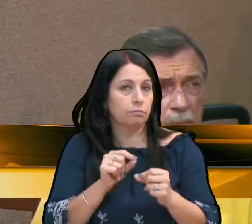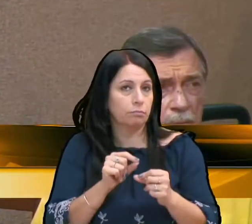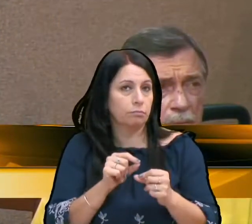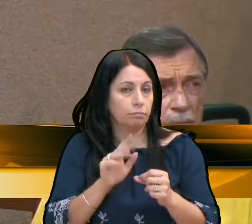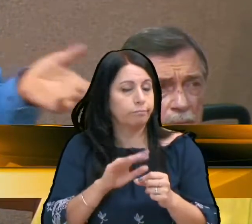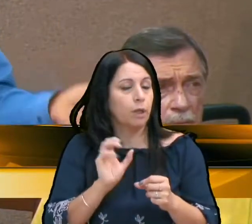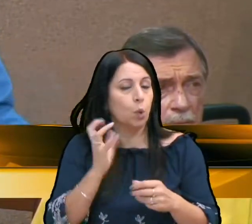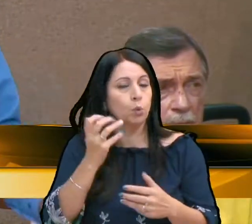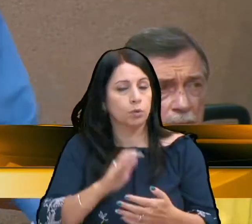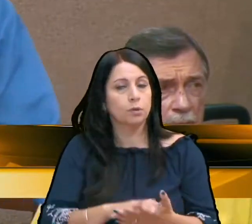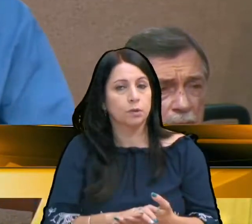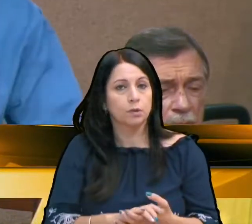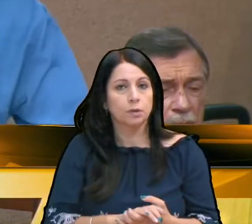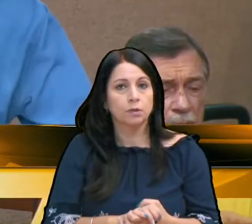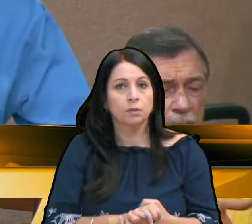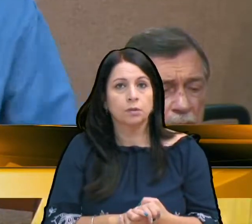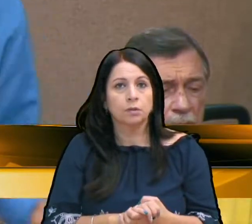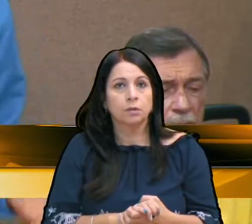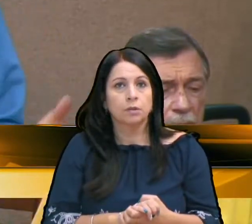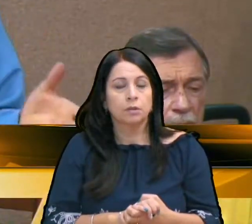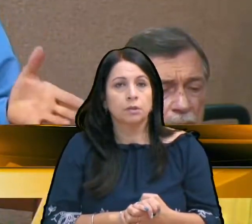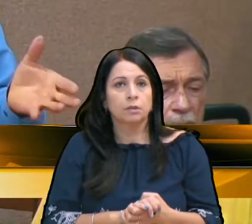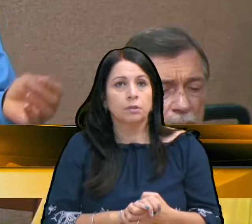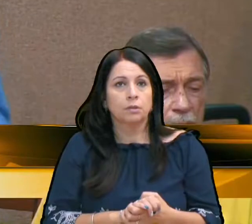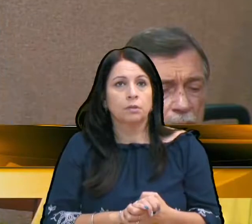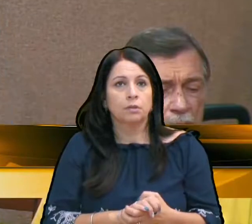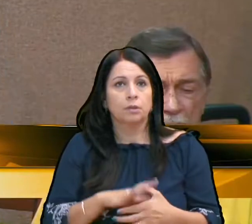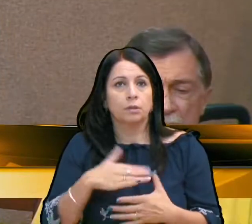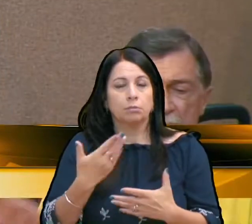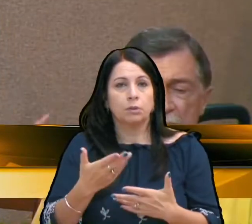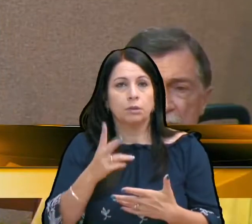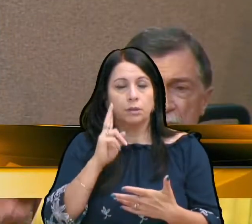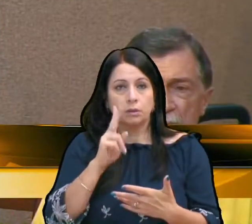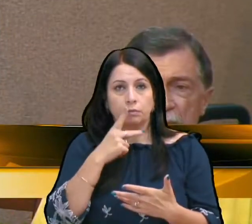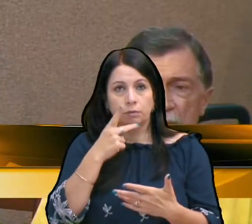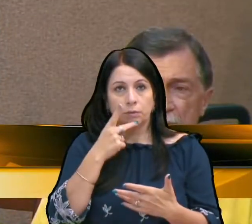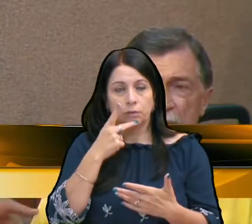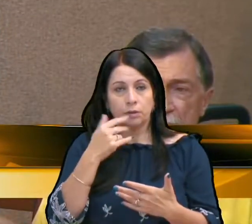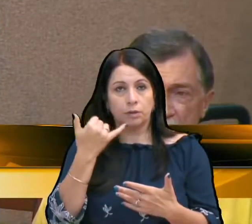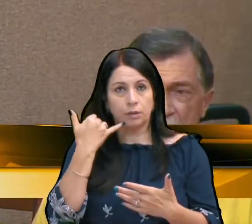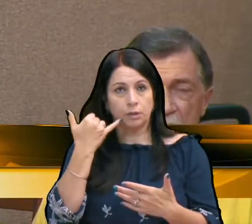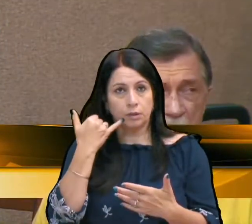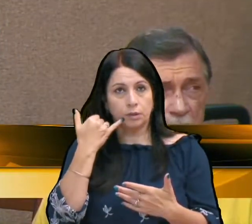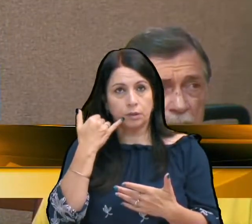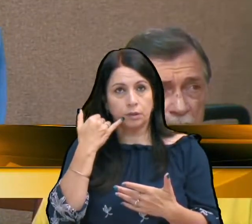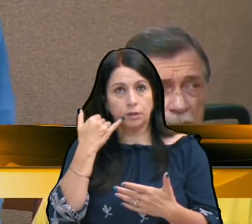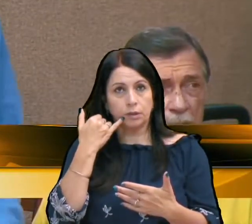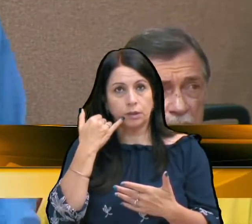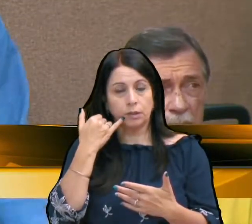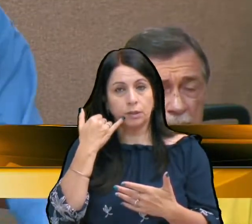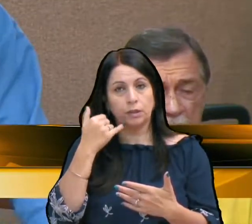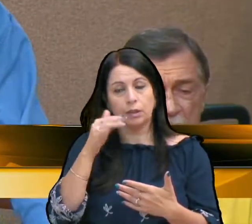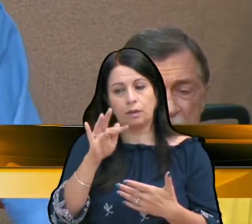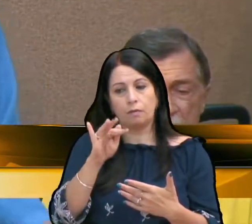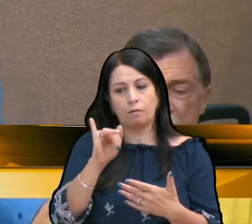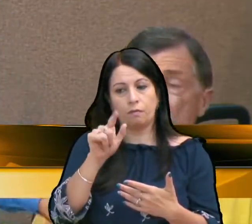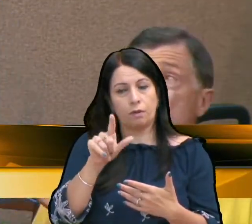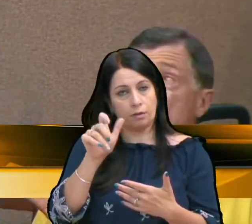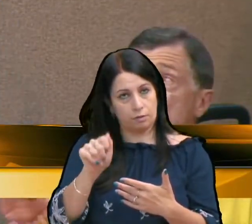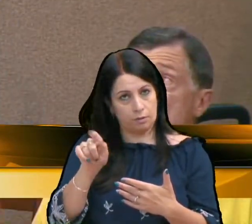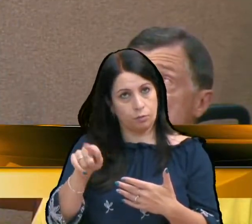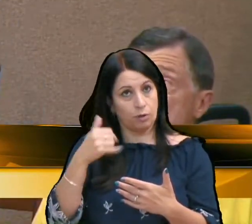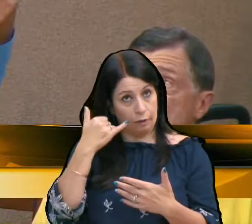mas está acontecendo isso. Além que nem sempre a gente já falou da nossa telefonia fixa, a vereadora Adeló,